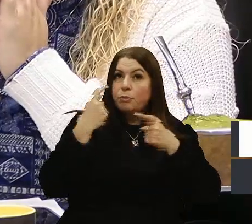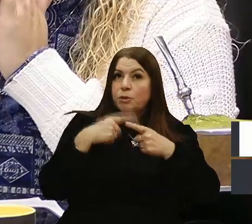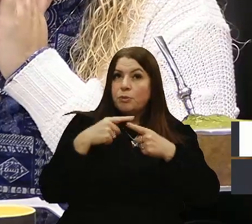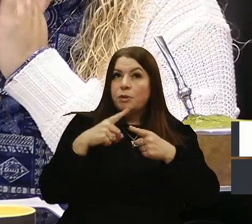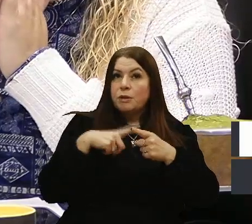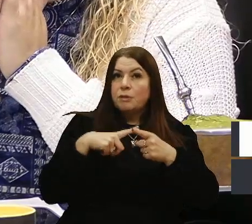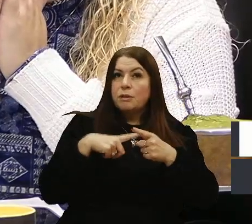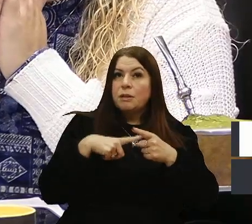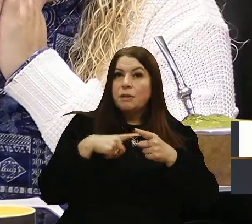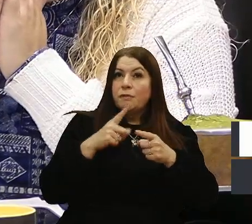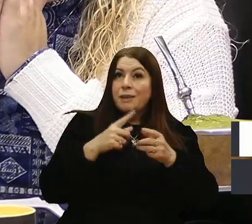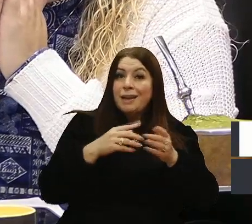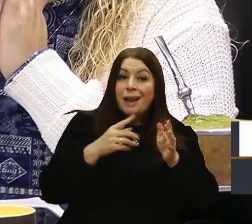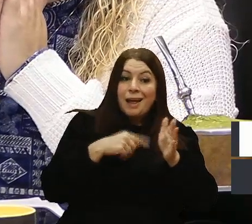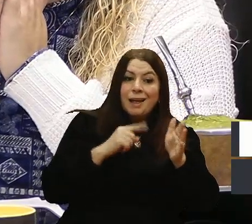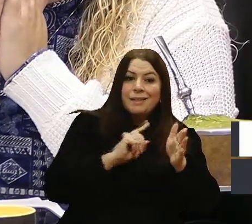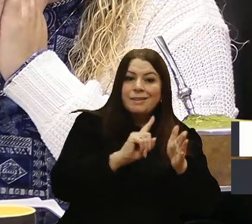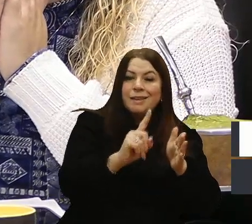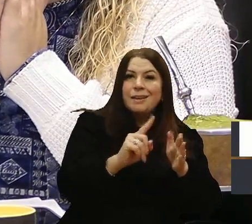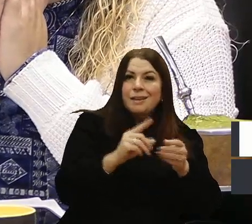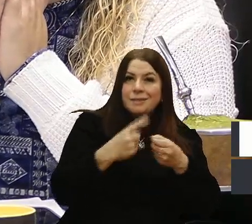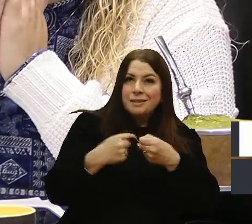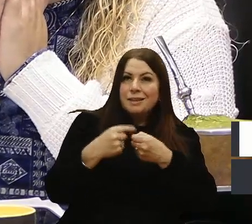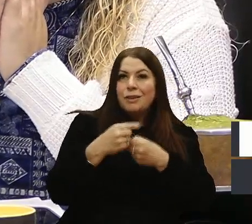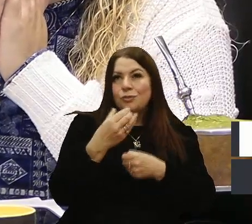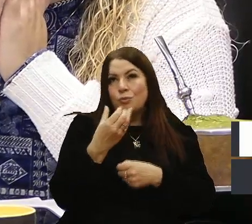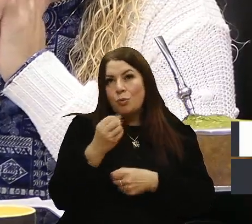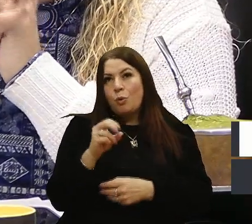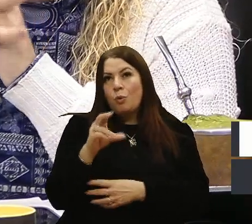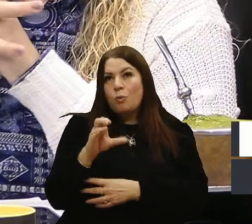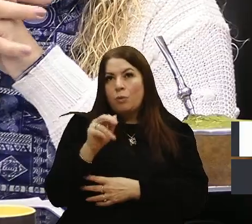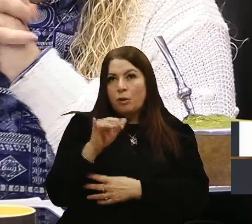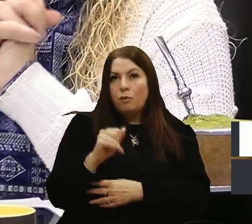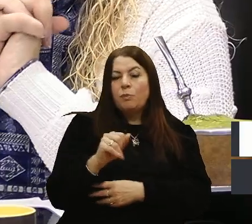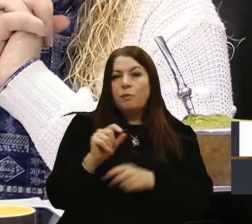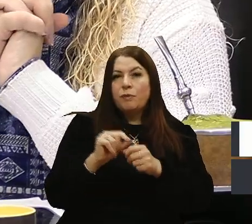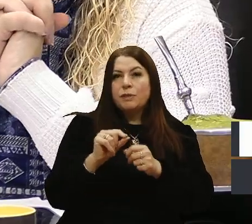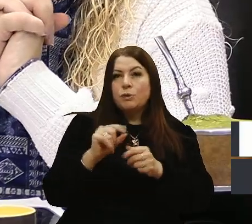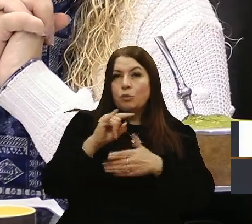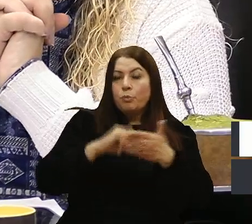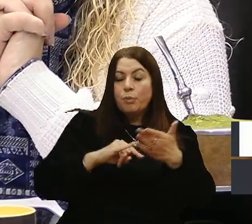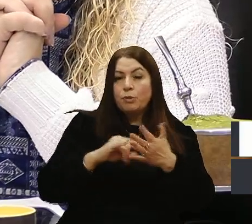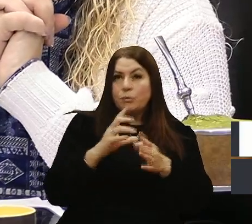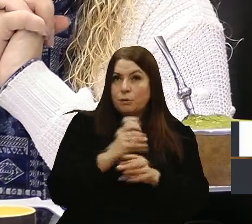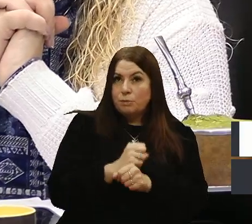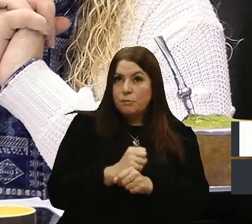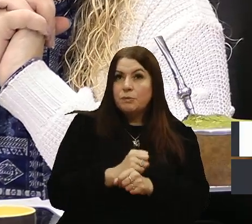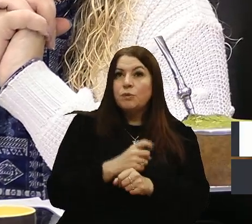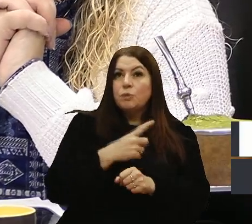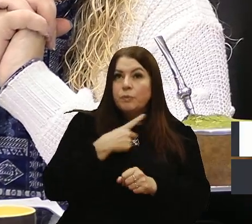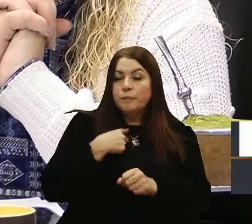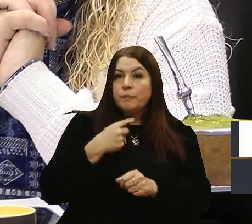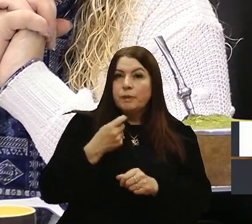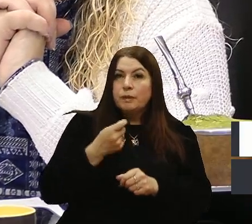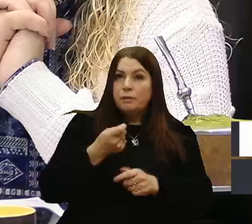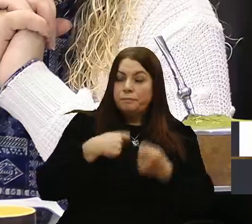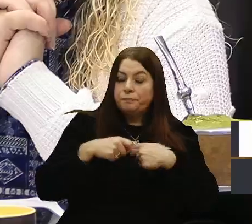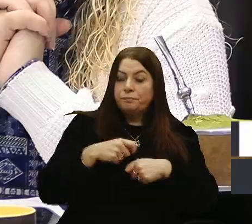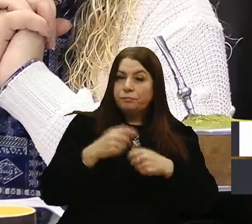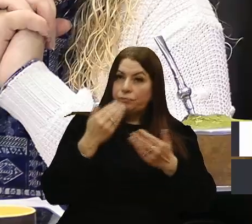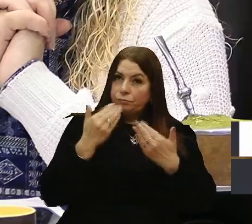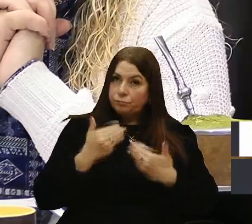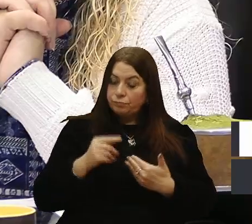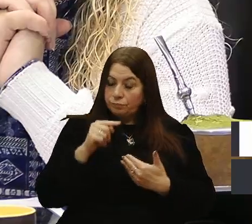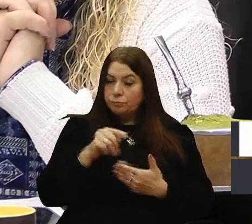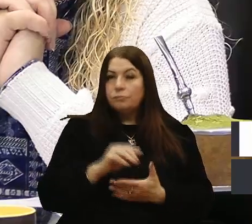tem que vir até a cidade ou até Criúva para poder fazer a documentação dos animais. Então, gostaria que a administração desse uma analisada